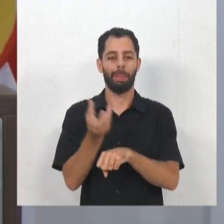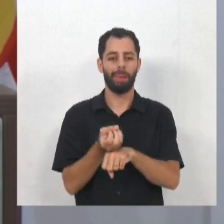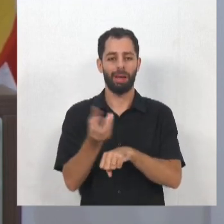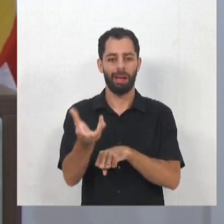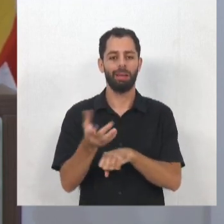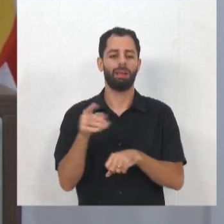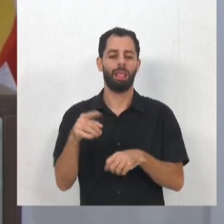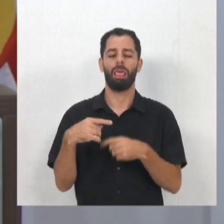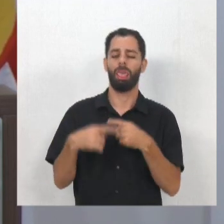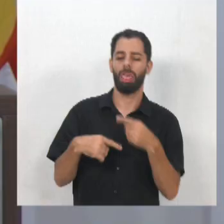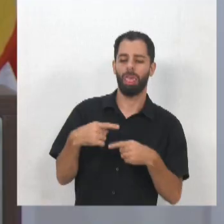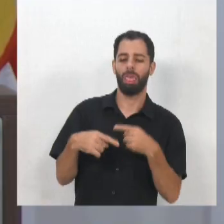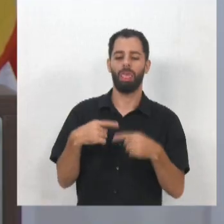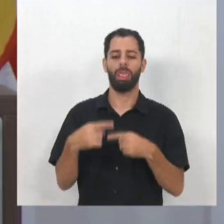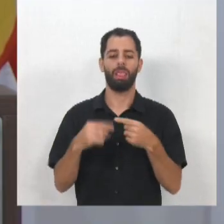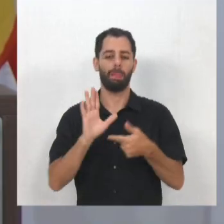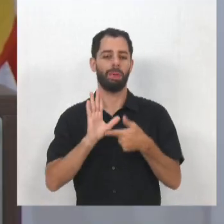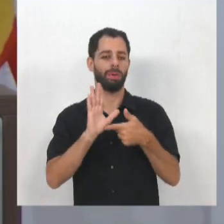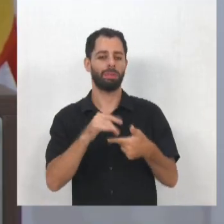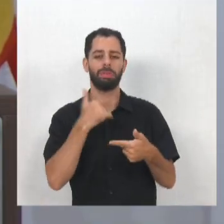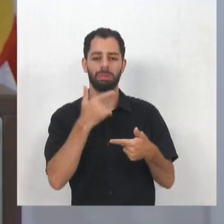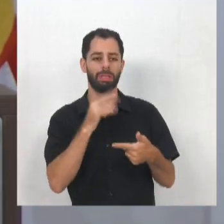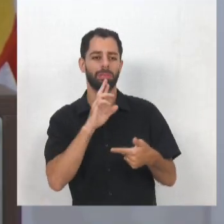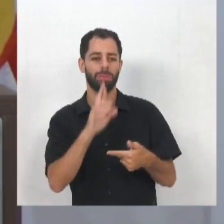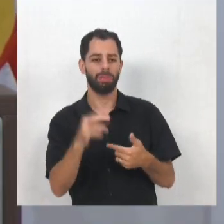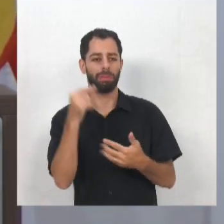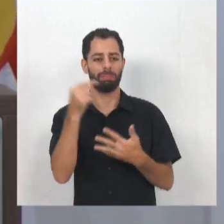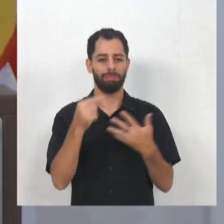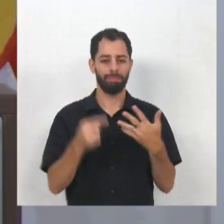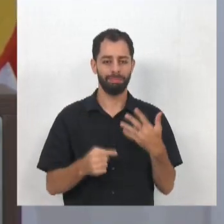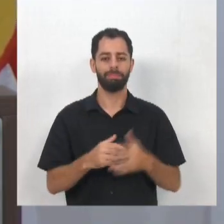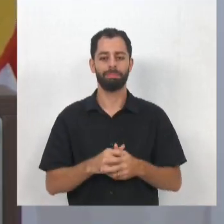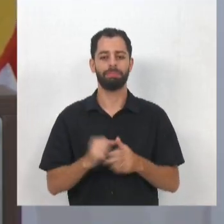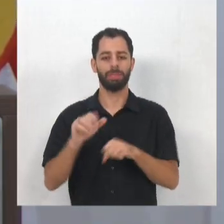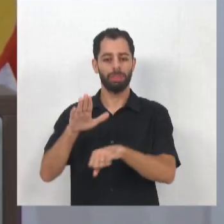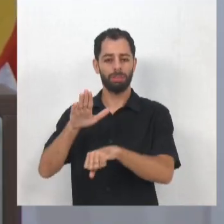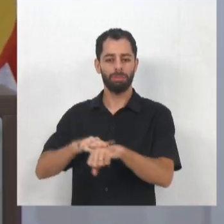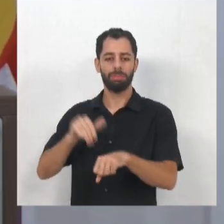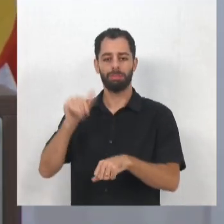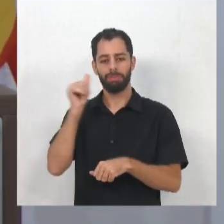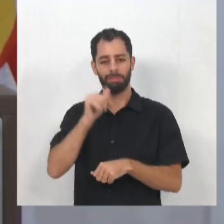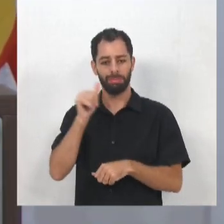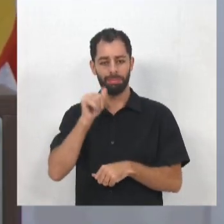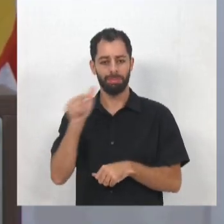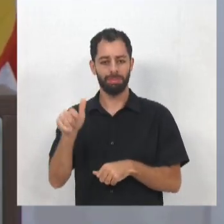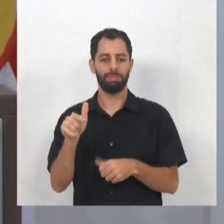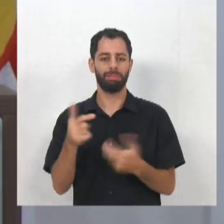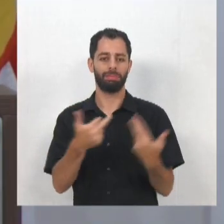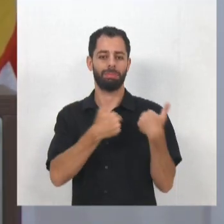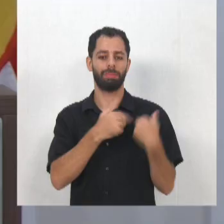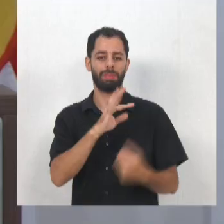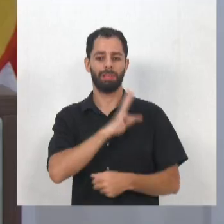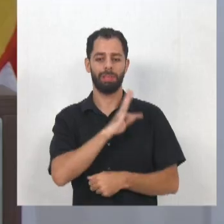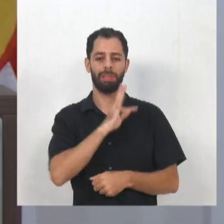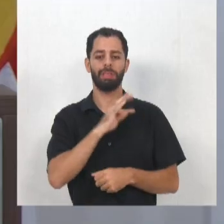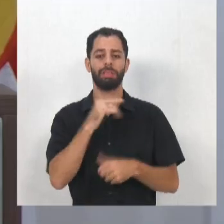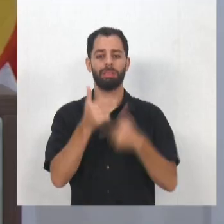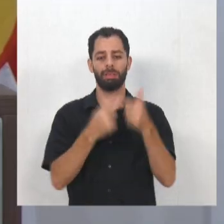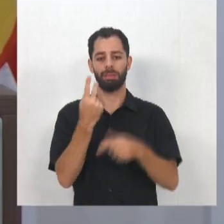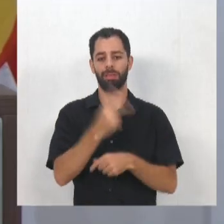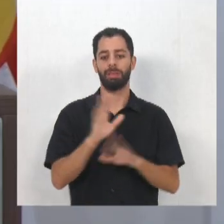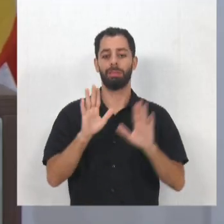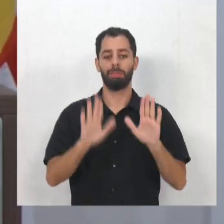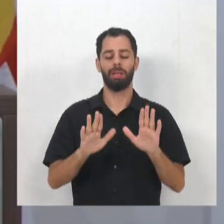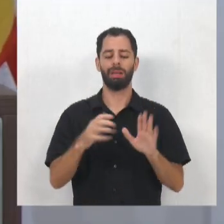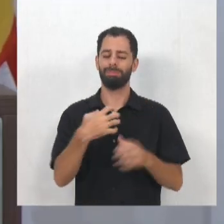ele dá aquelas enroladas dele, mostra que não consegue responder algumas perguntas, deveria ter chamado a menina lá que que é a parte técnica, fez o trabalho dele, mas o que